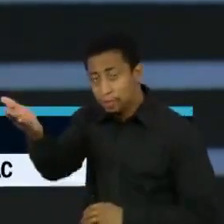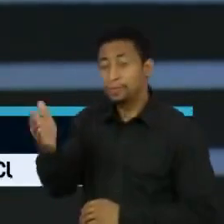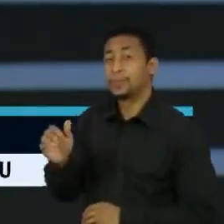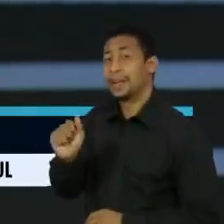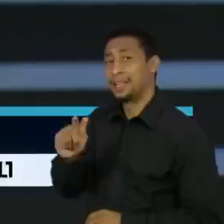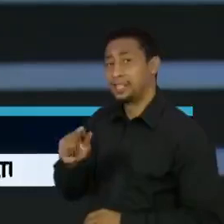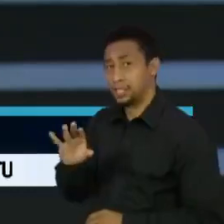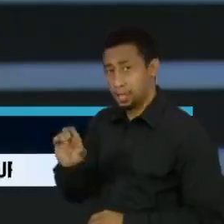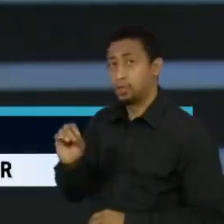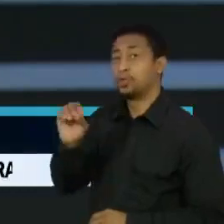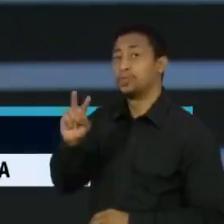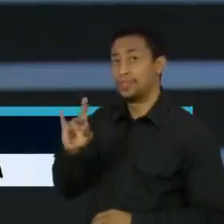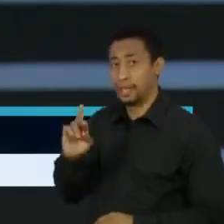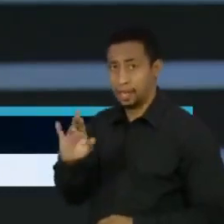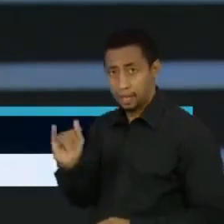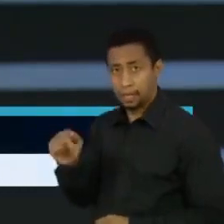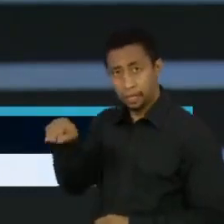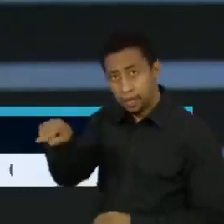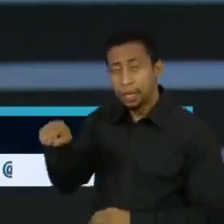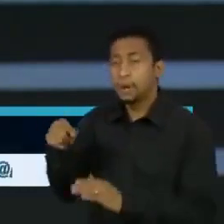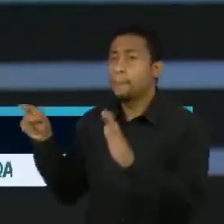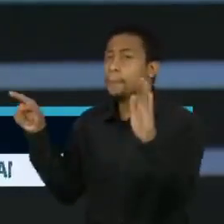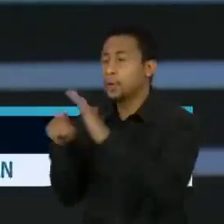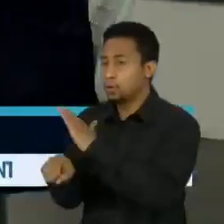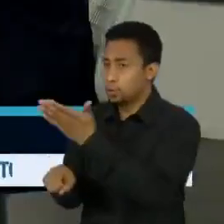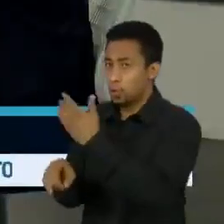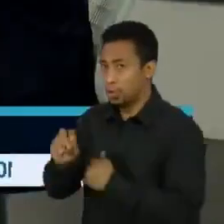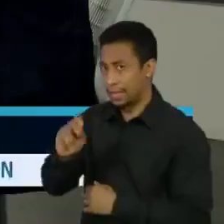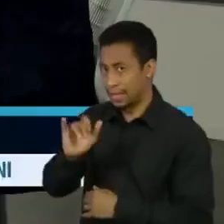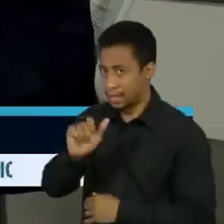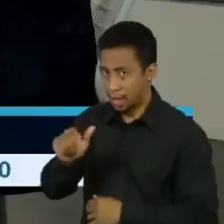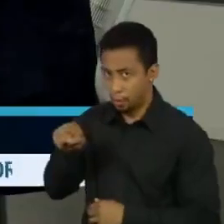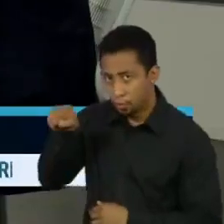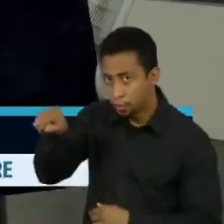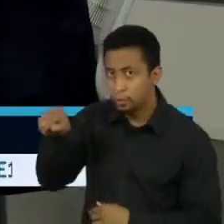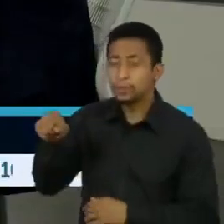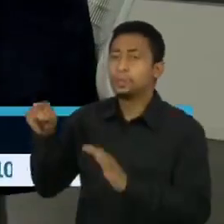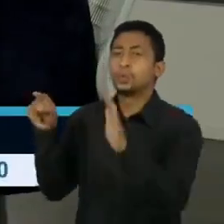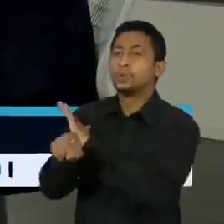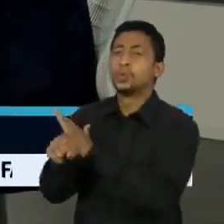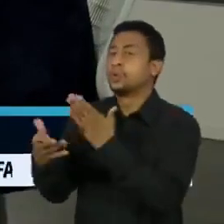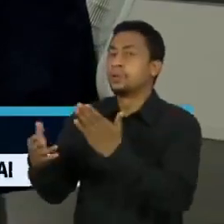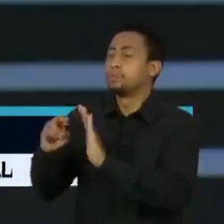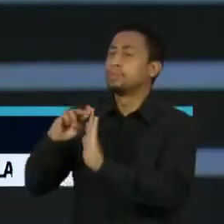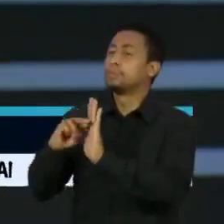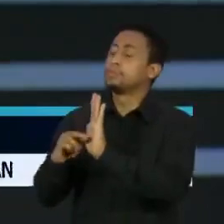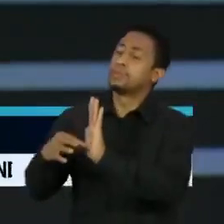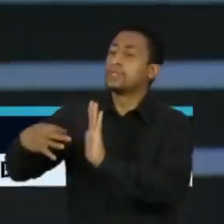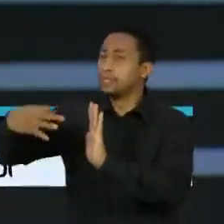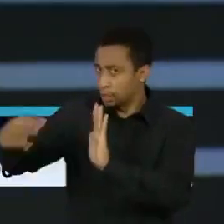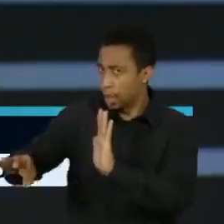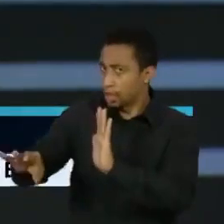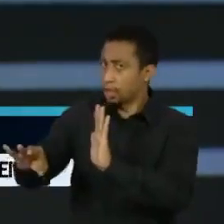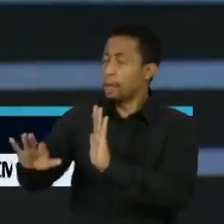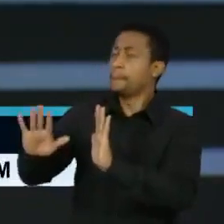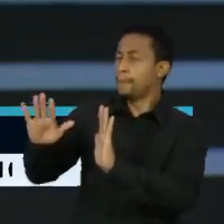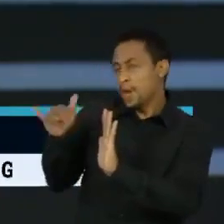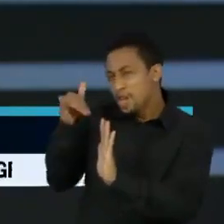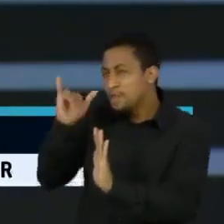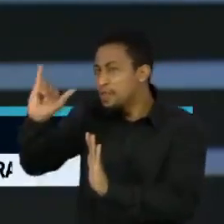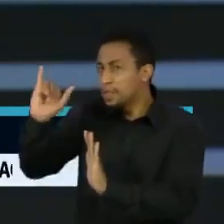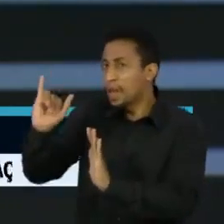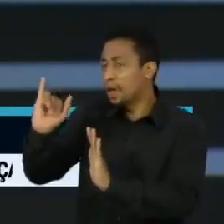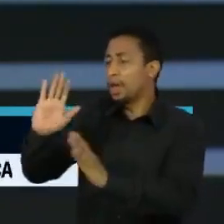apareceu na imagem ele perguntou o Davi alcolumbre ser Apresente uma razão republicana uma razão República para que nós não possamos